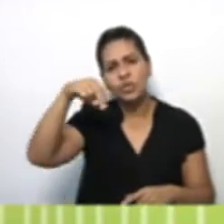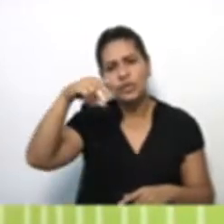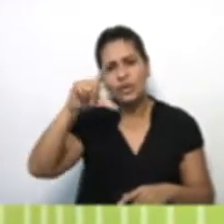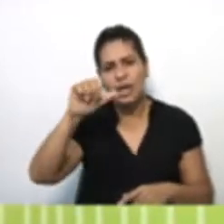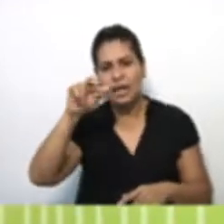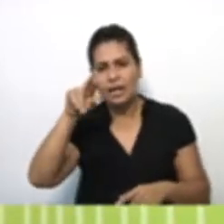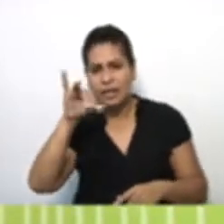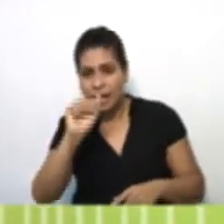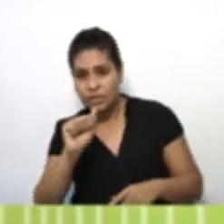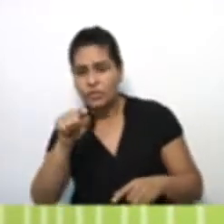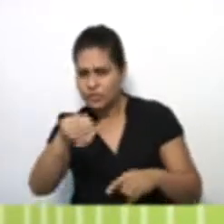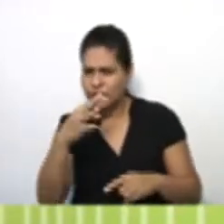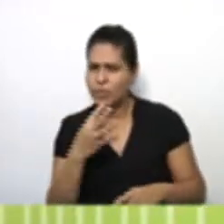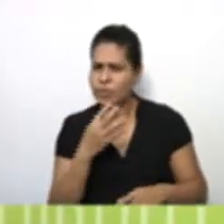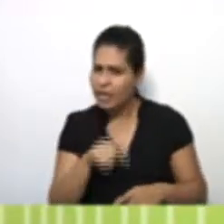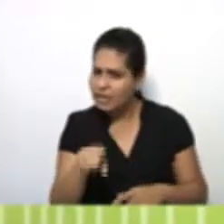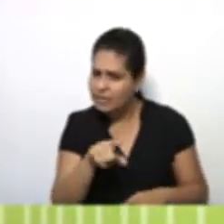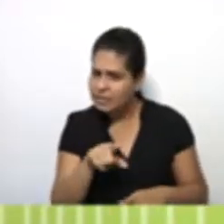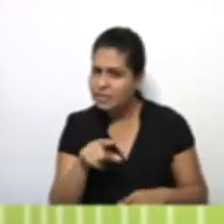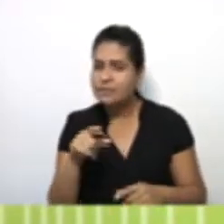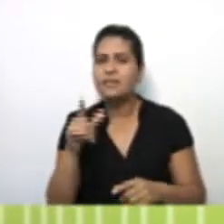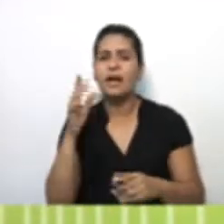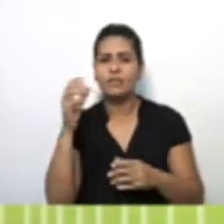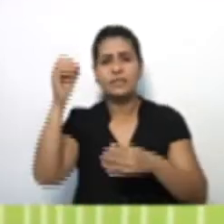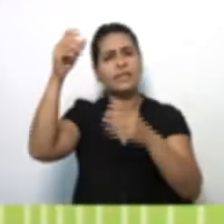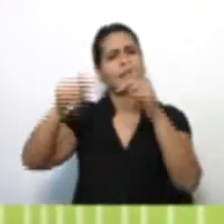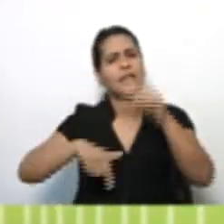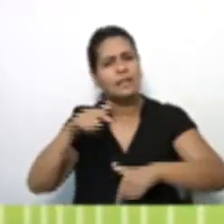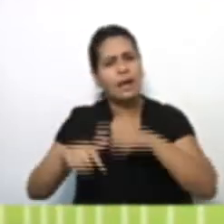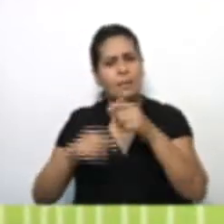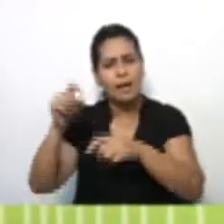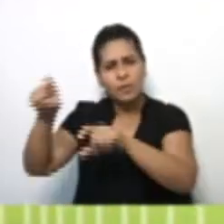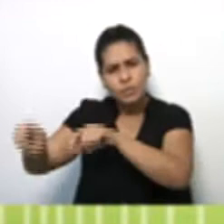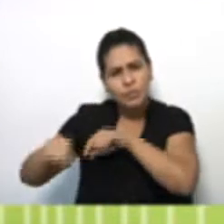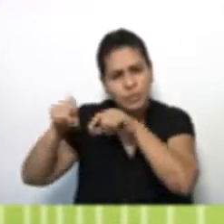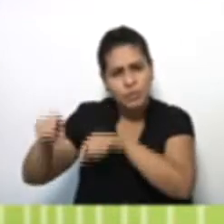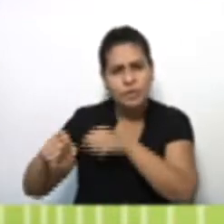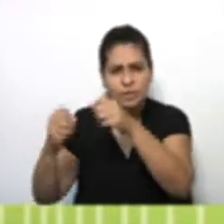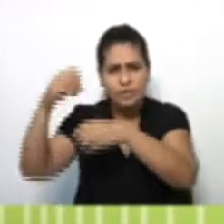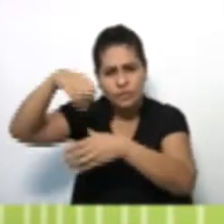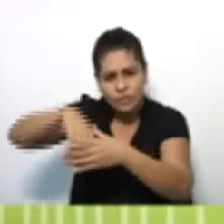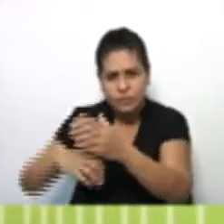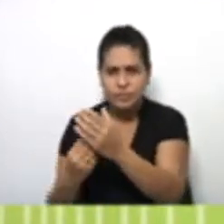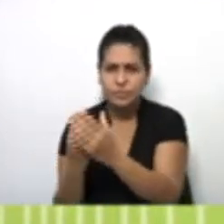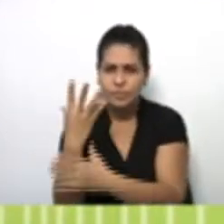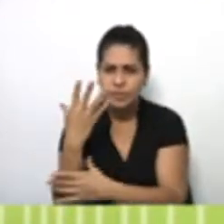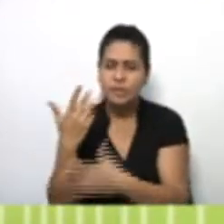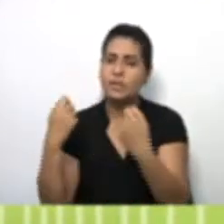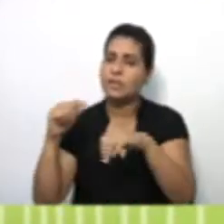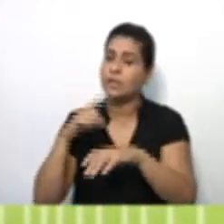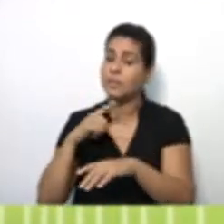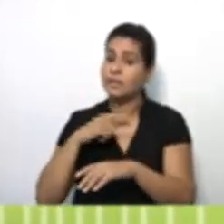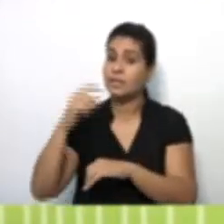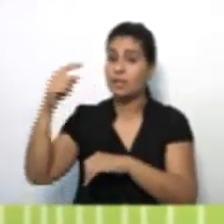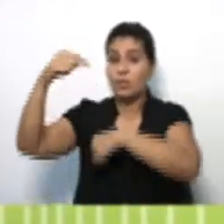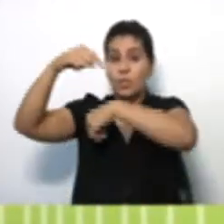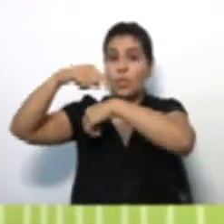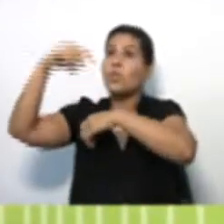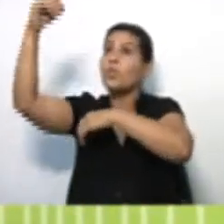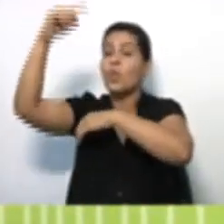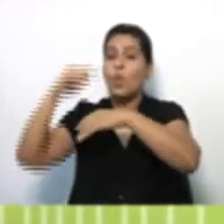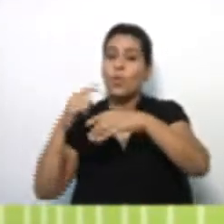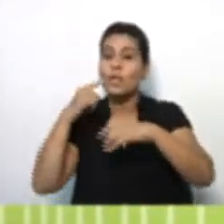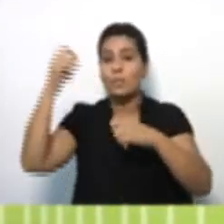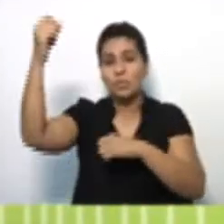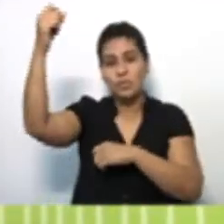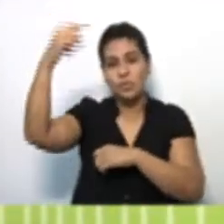certeza irá ouvir. Você que trabalha com plantação, você que trabalha com produtos que exigem o quê? Que o tempo esteja muito